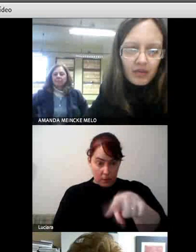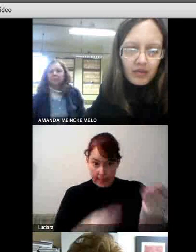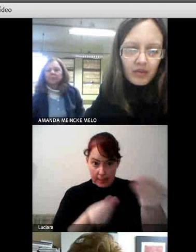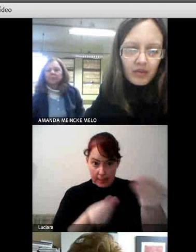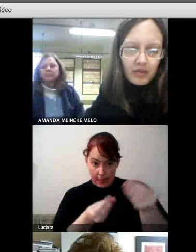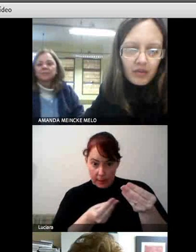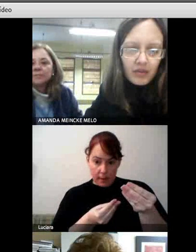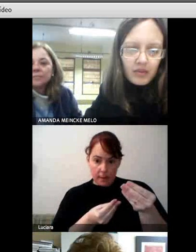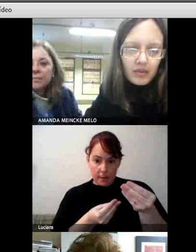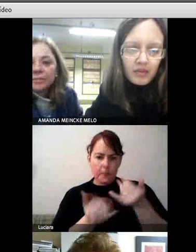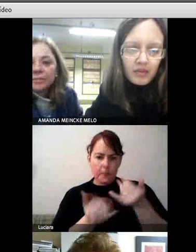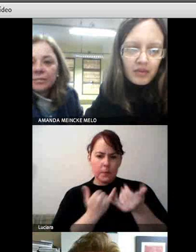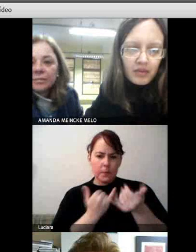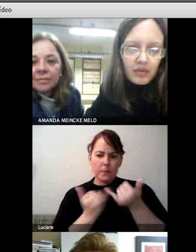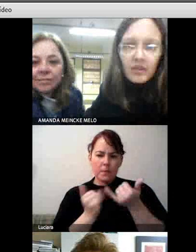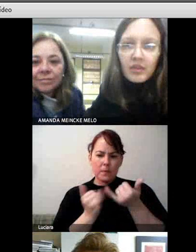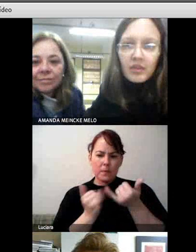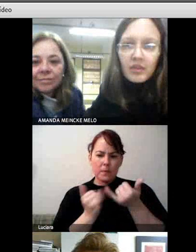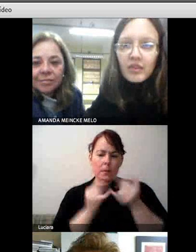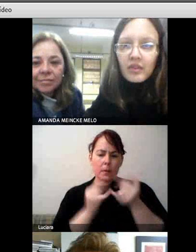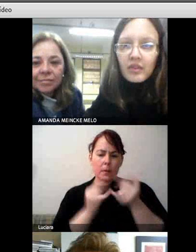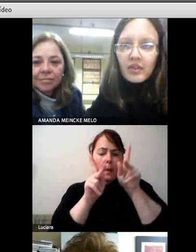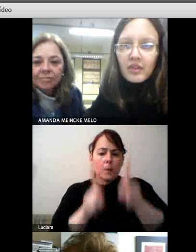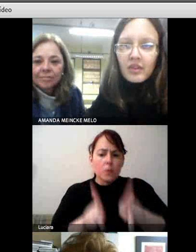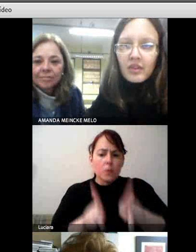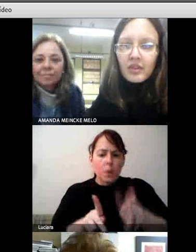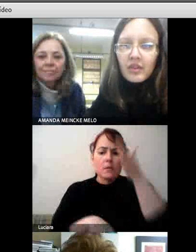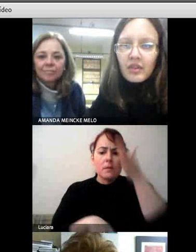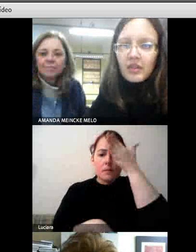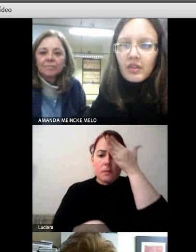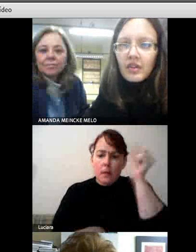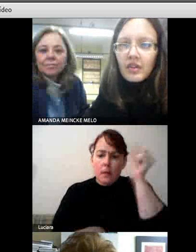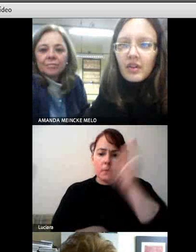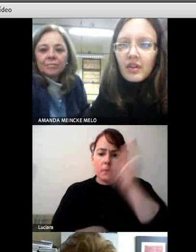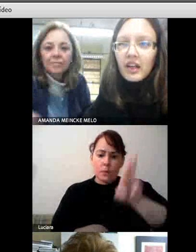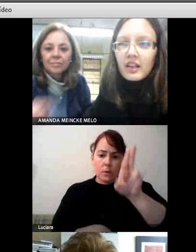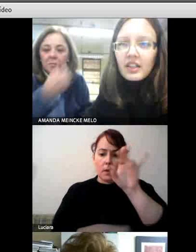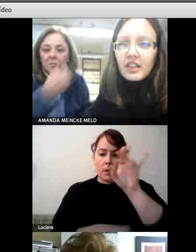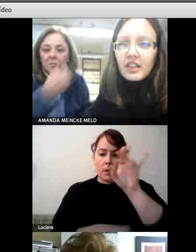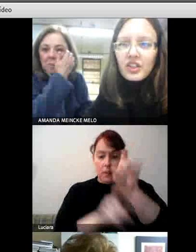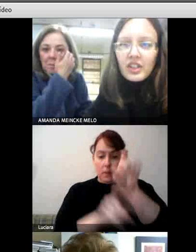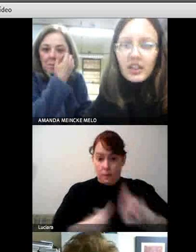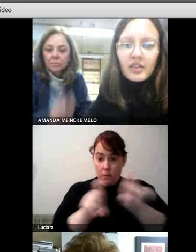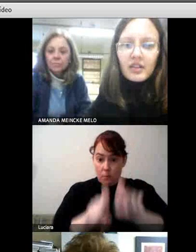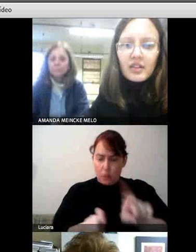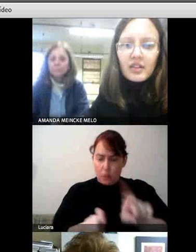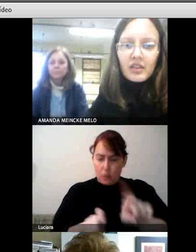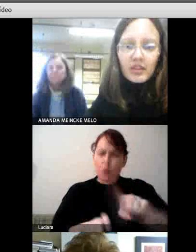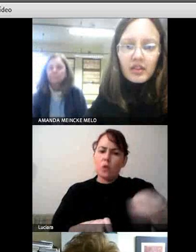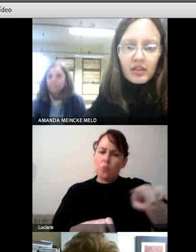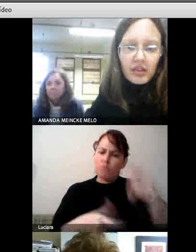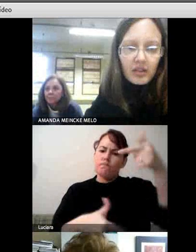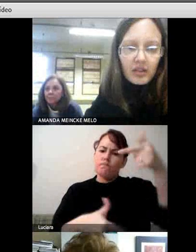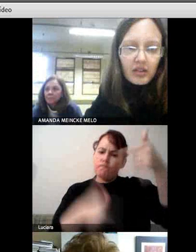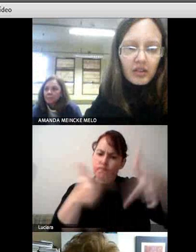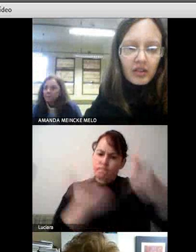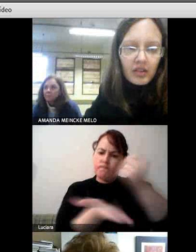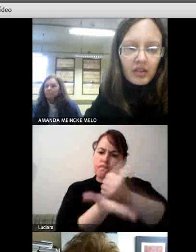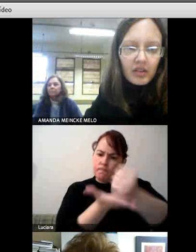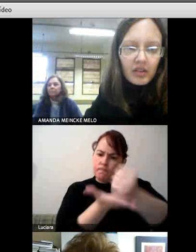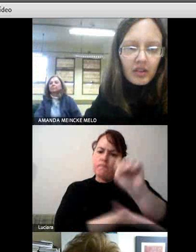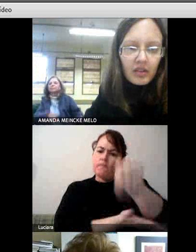pesquisa? Acontece que os próprios empresários Os próprios empresários estão reclamando,